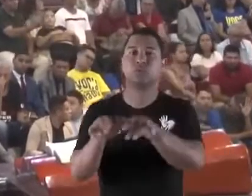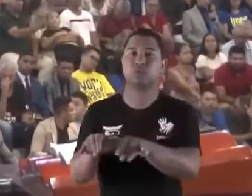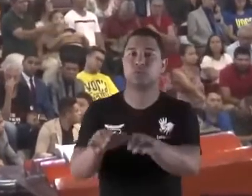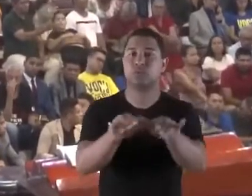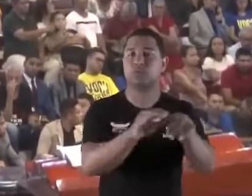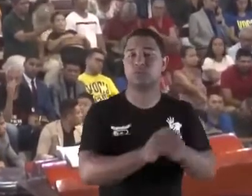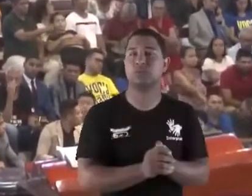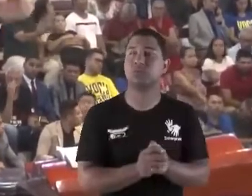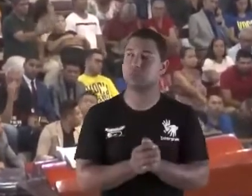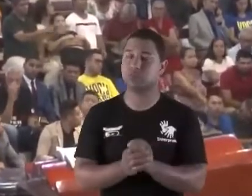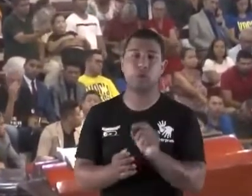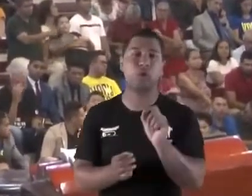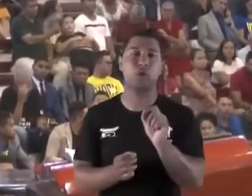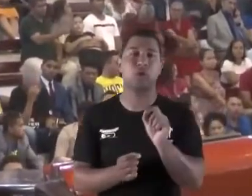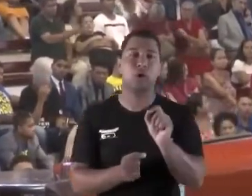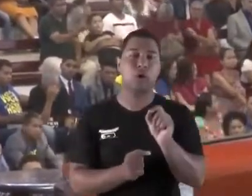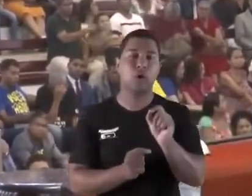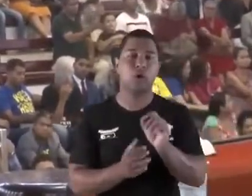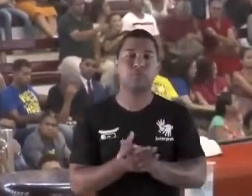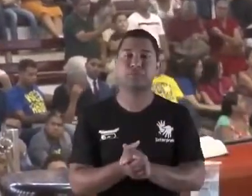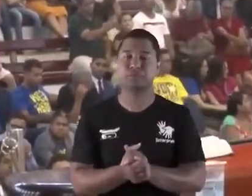A asa é o teu talento,